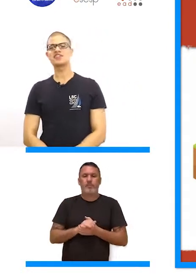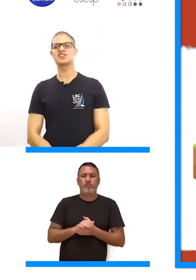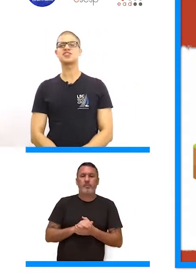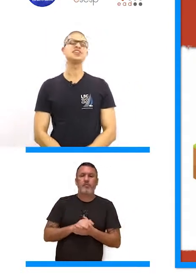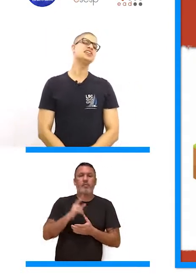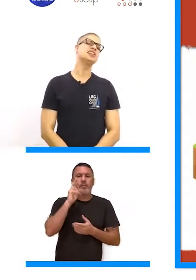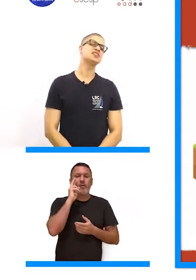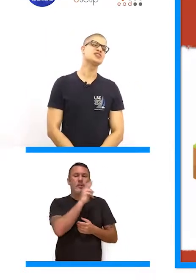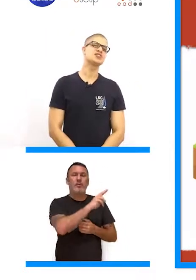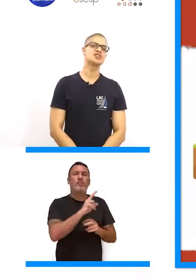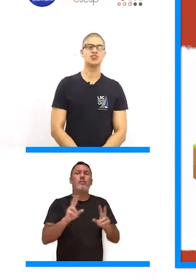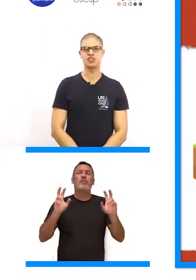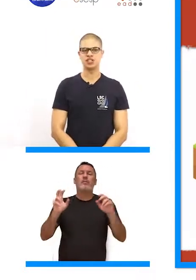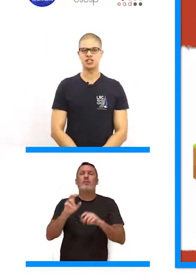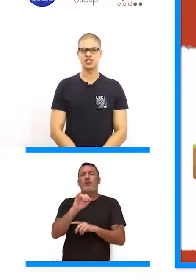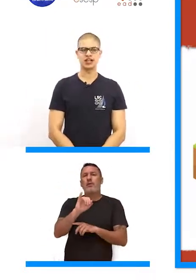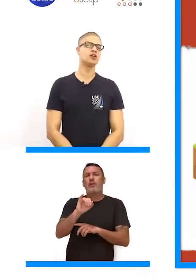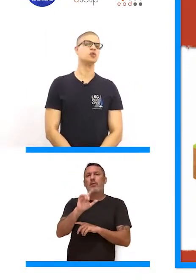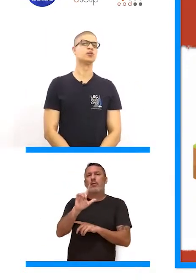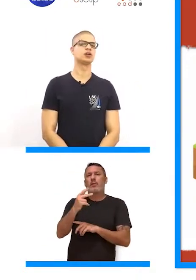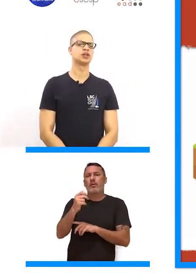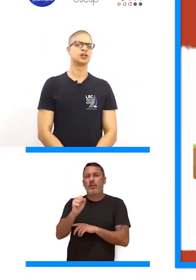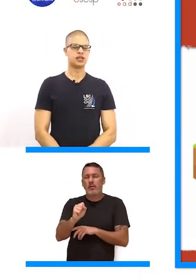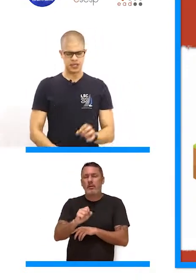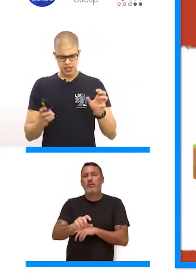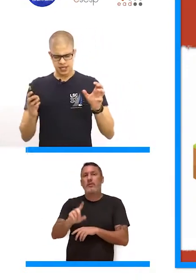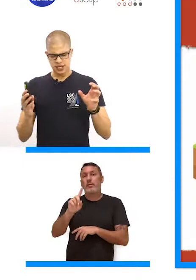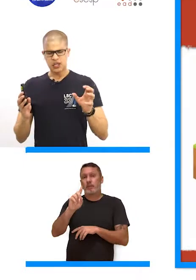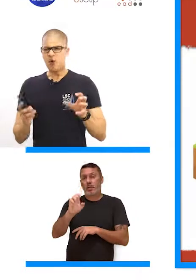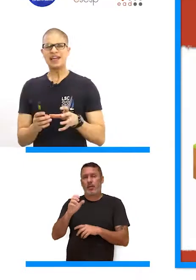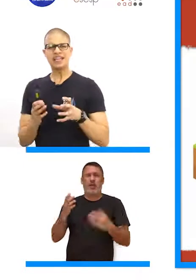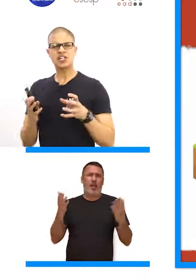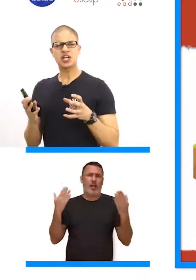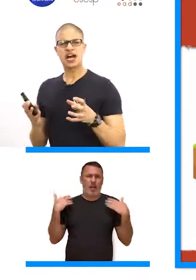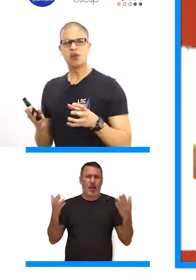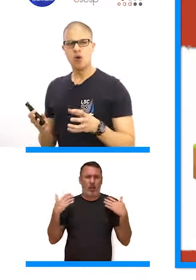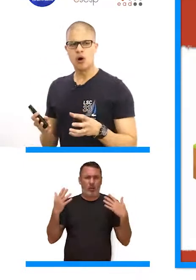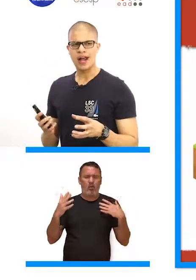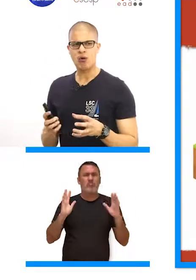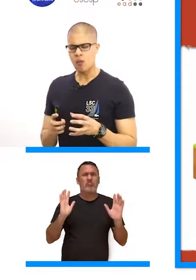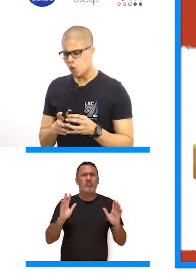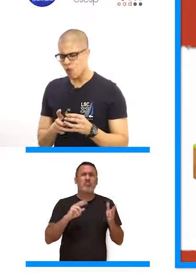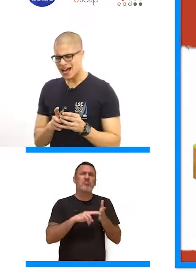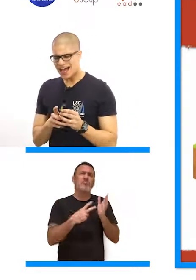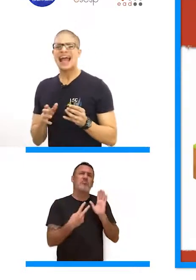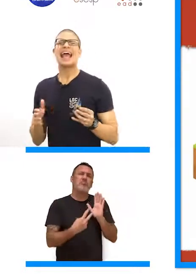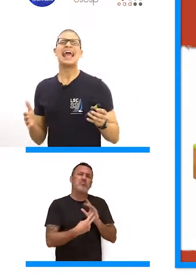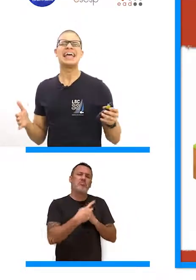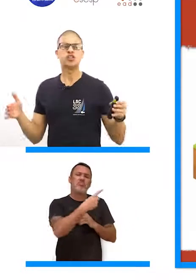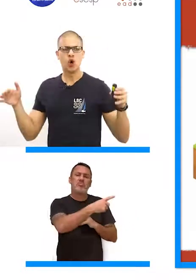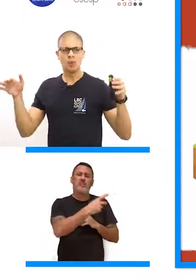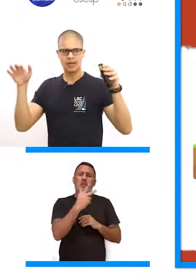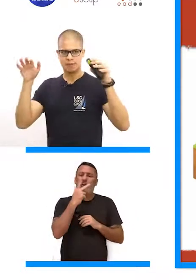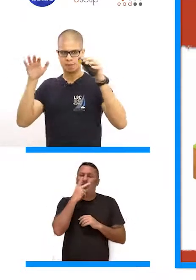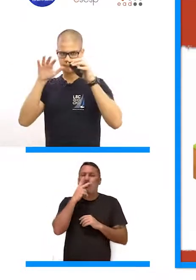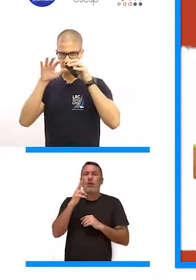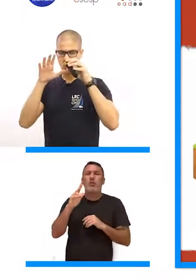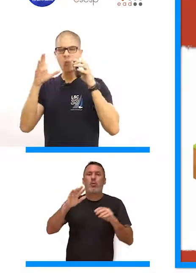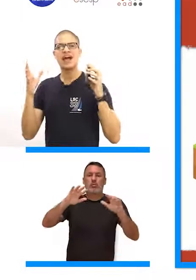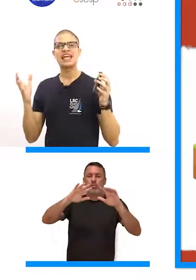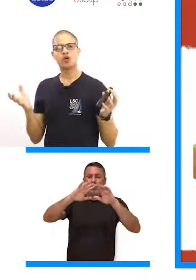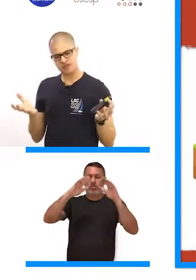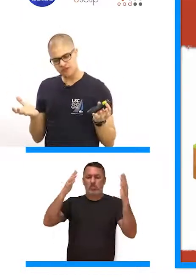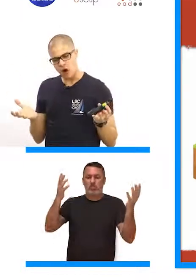com as ilhas de calor. Uma ilha de calor é como uma redoma